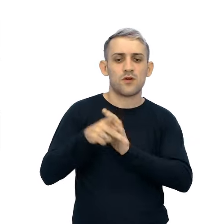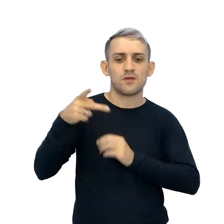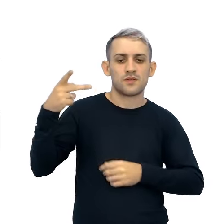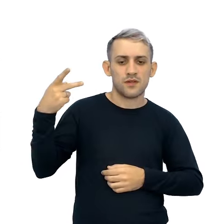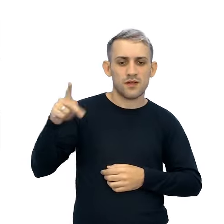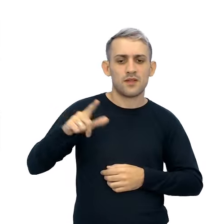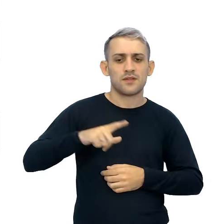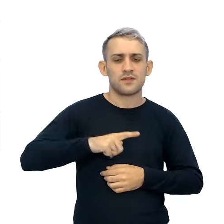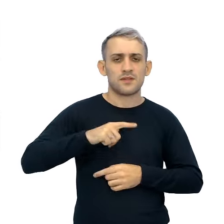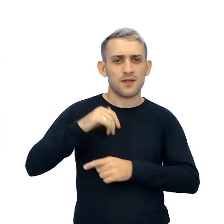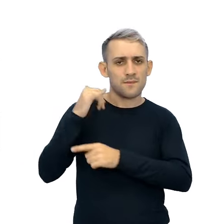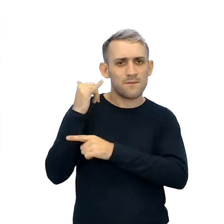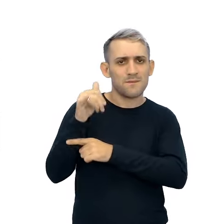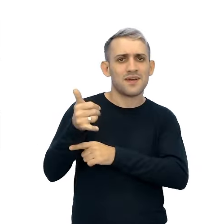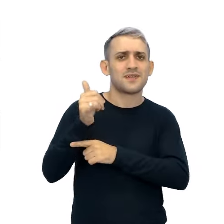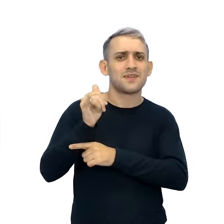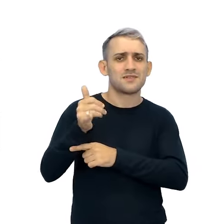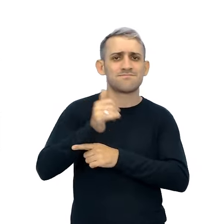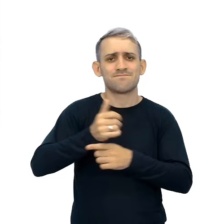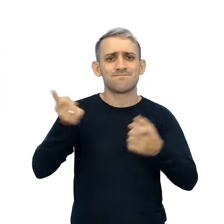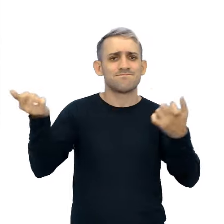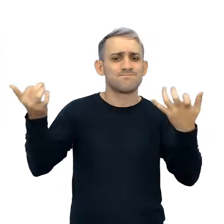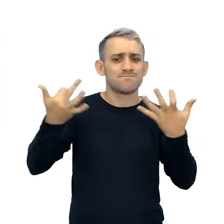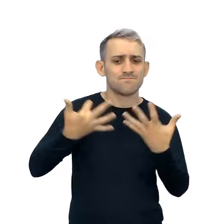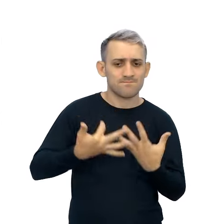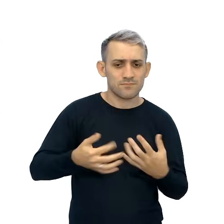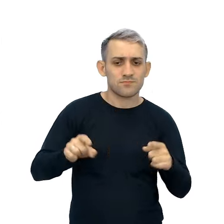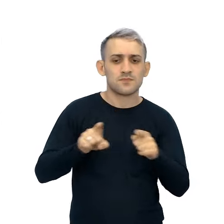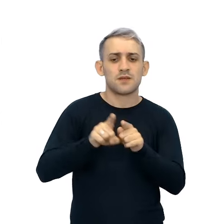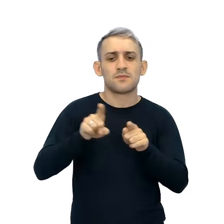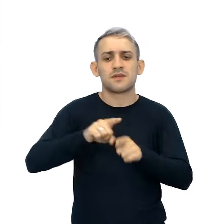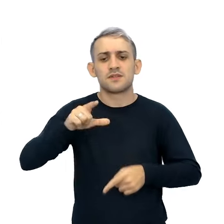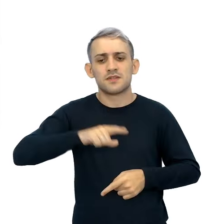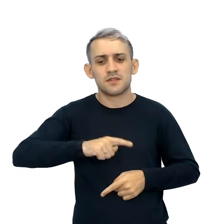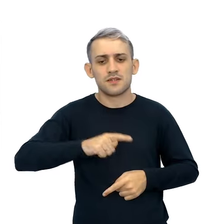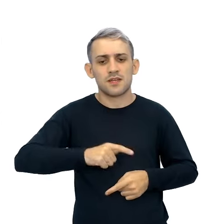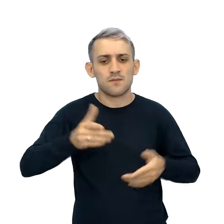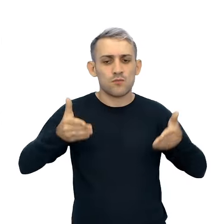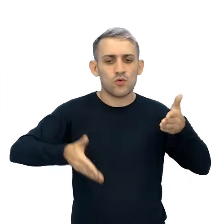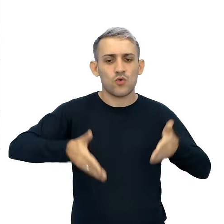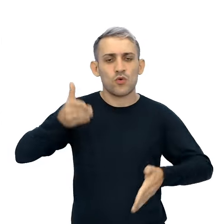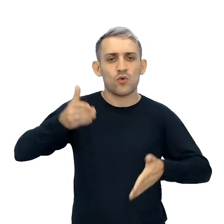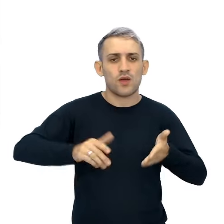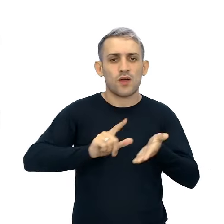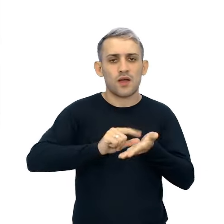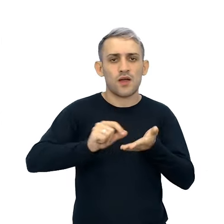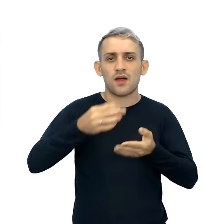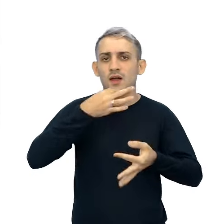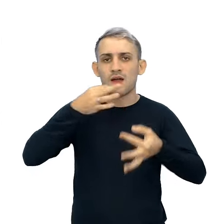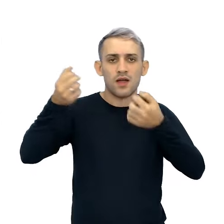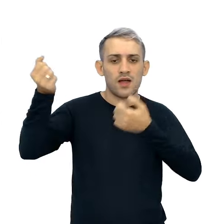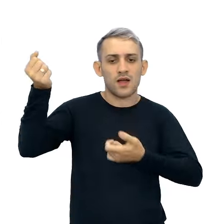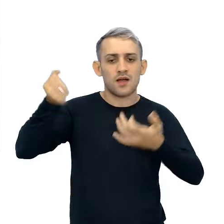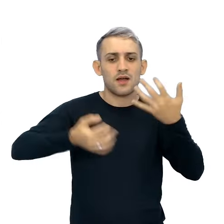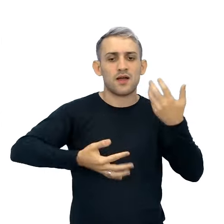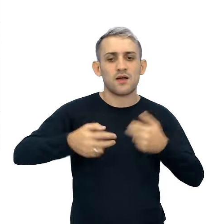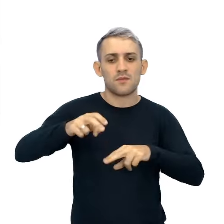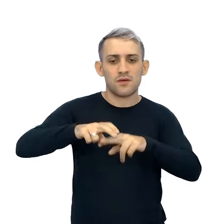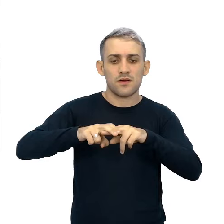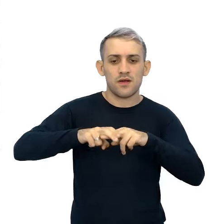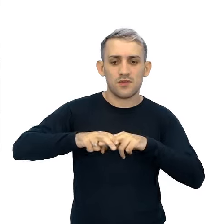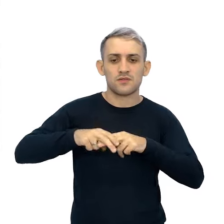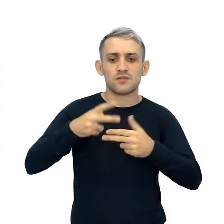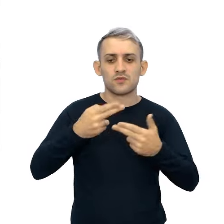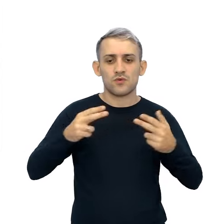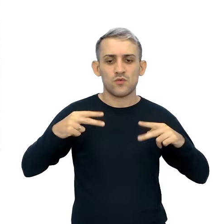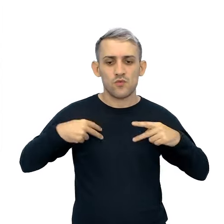uma narrativa intensa e também um processo argumentativo intenso em torno de mazelas